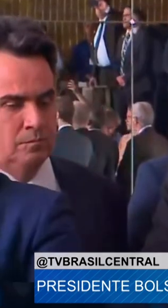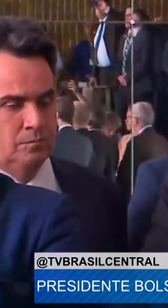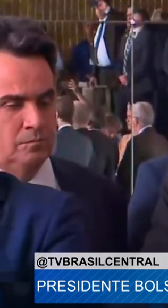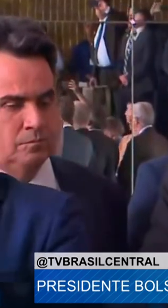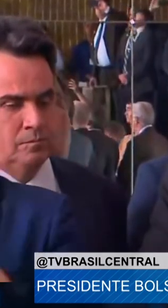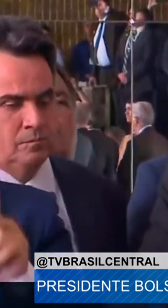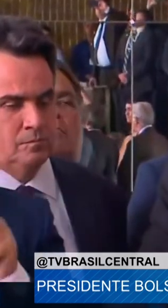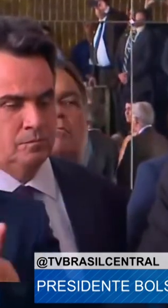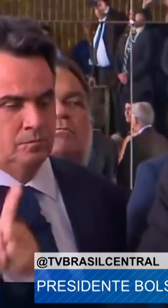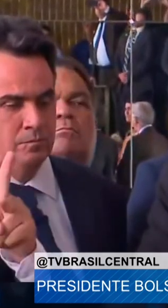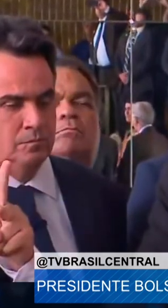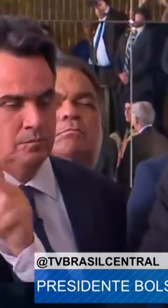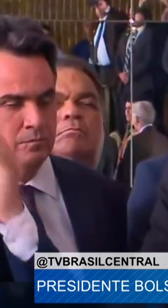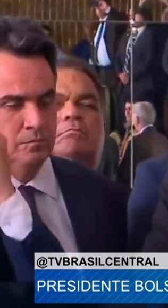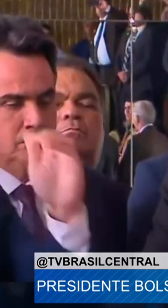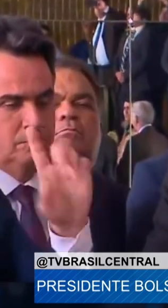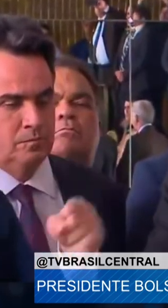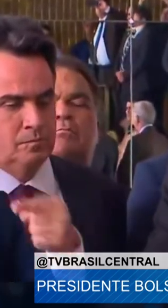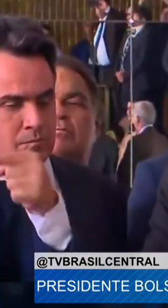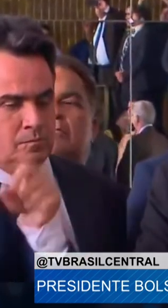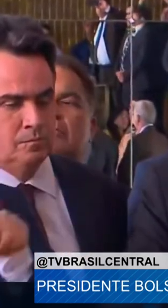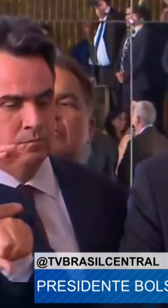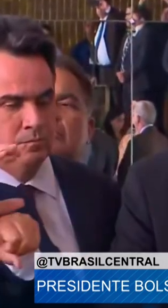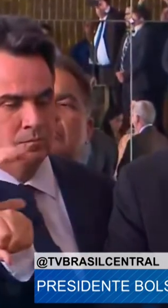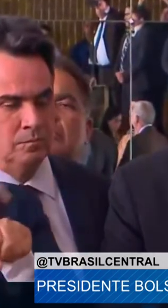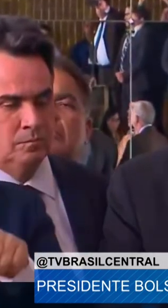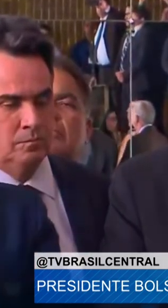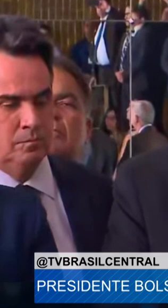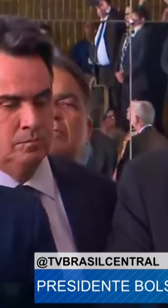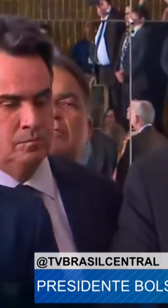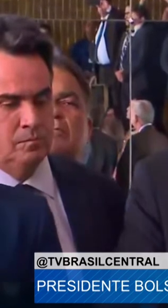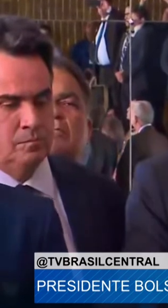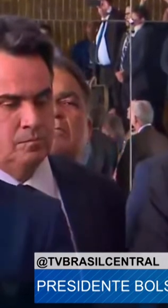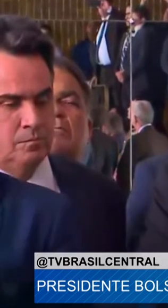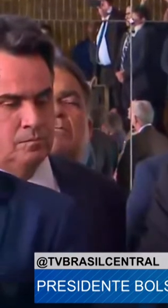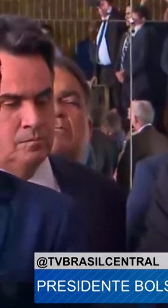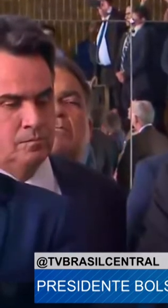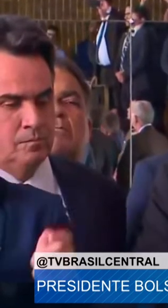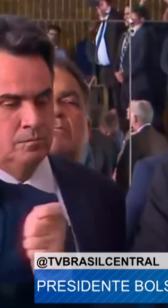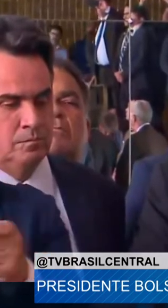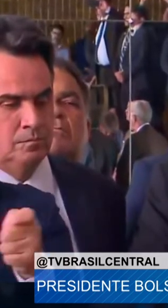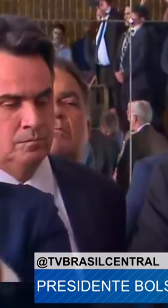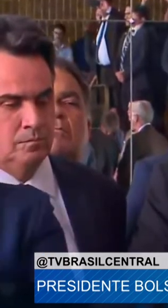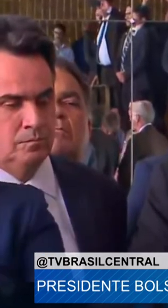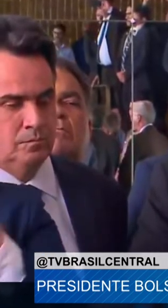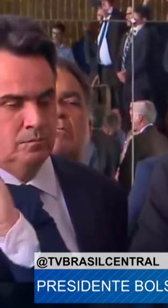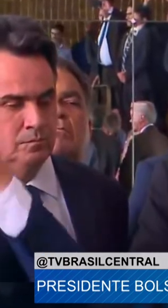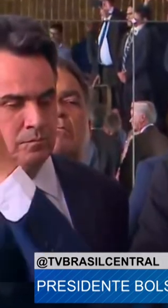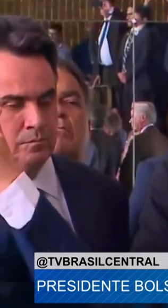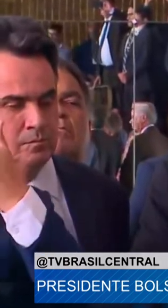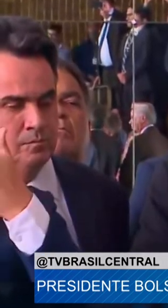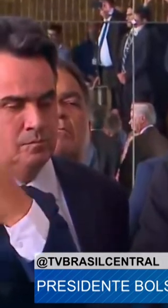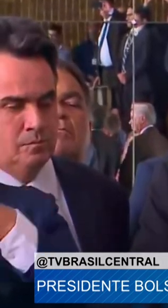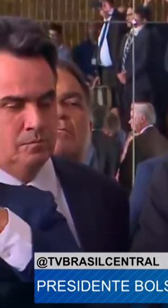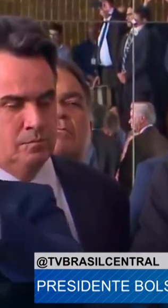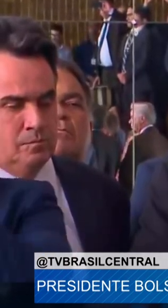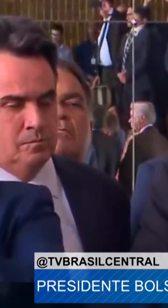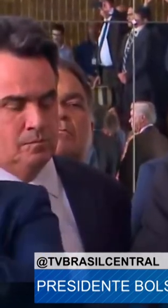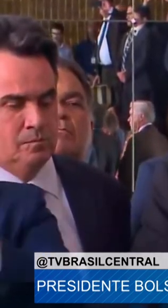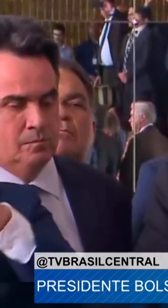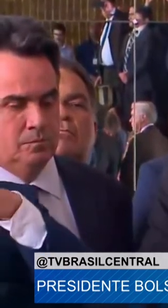das quatro linhas da Constituição. Nunca falei em controlar ou censurar a mídia e as redes